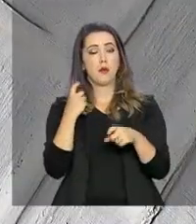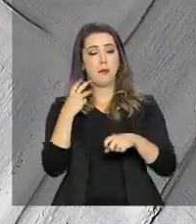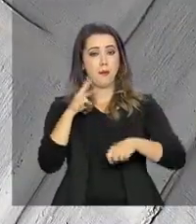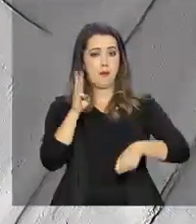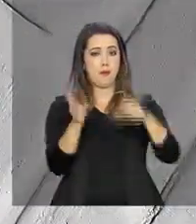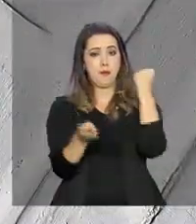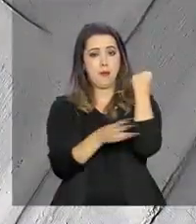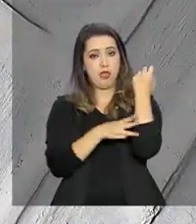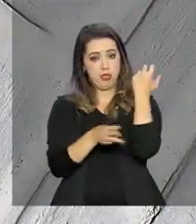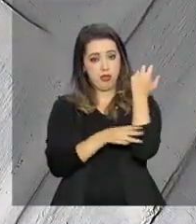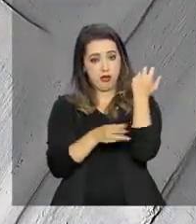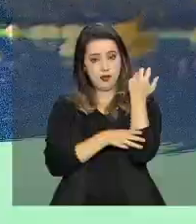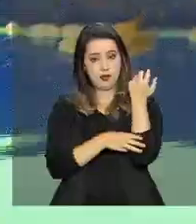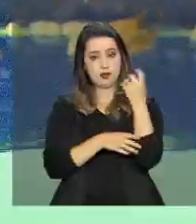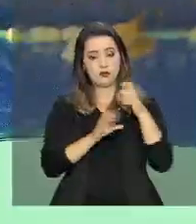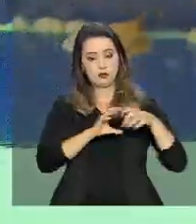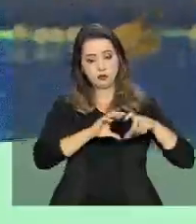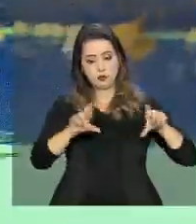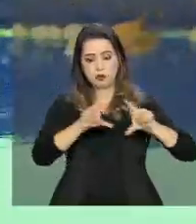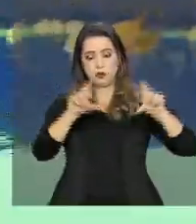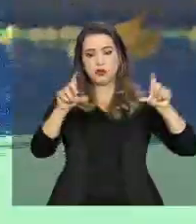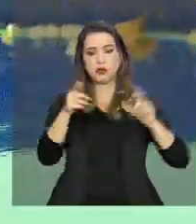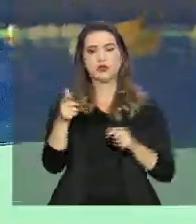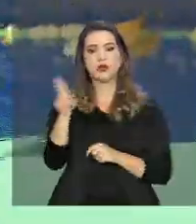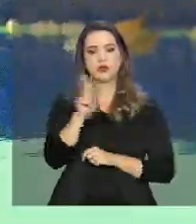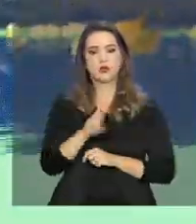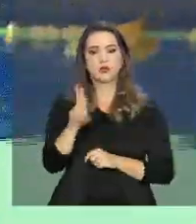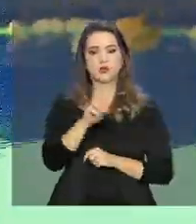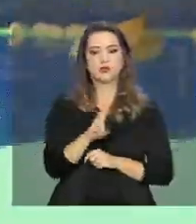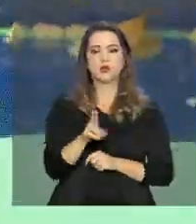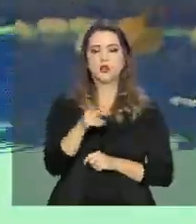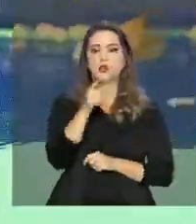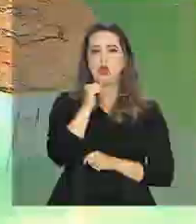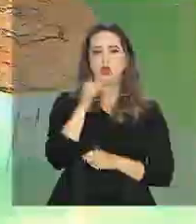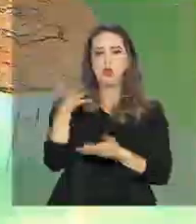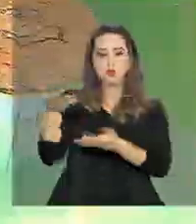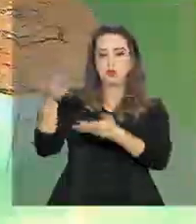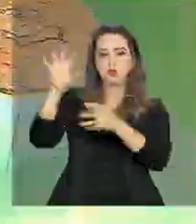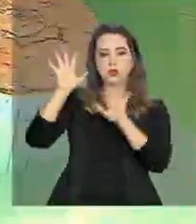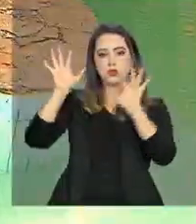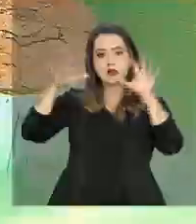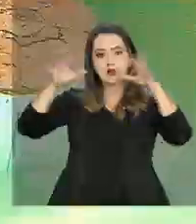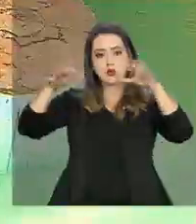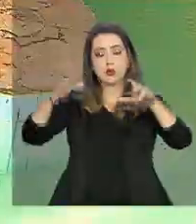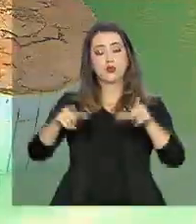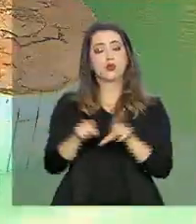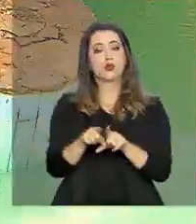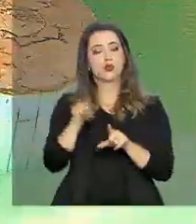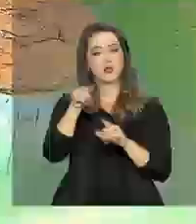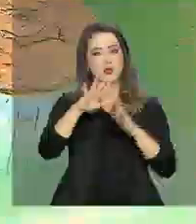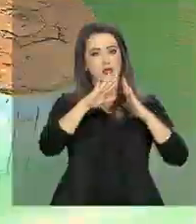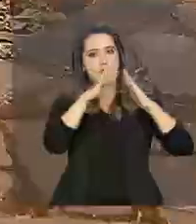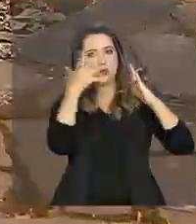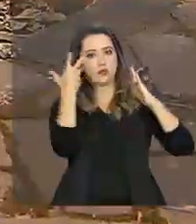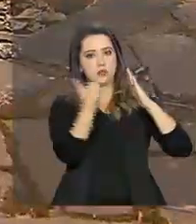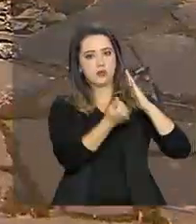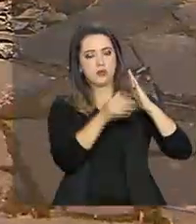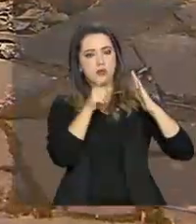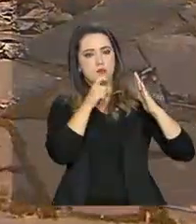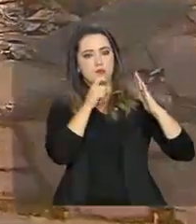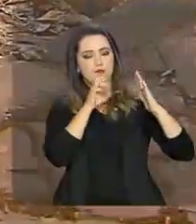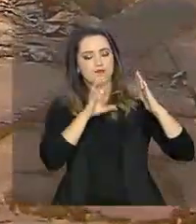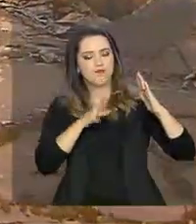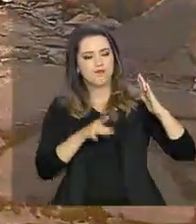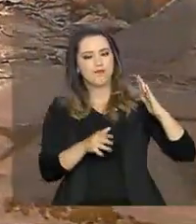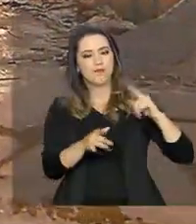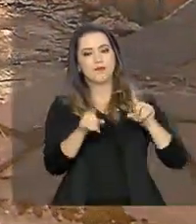tijolos reaproveitados a água da piscina é captada da chuva e aquecida com energia do sol o local